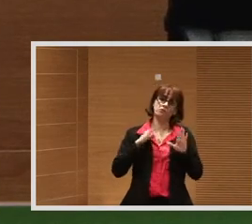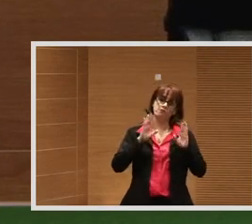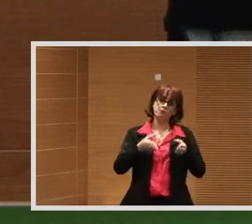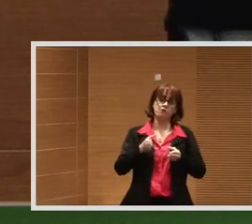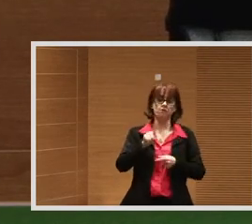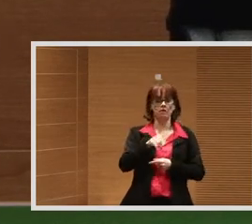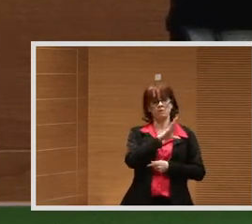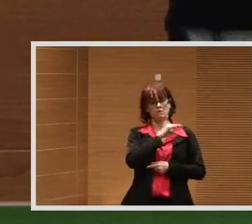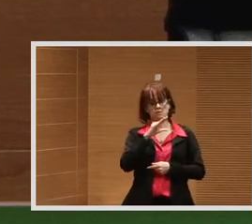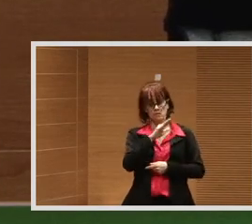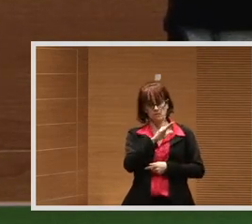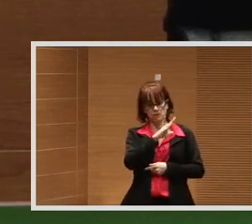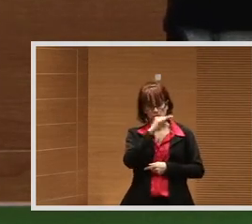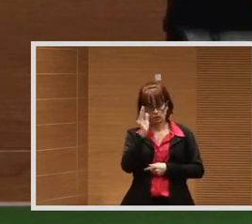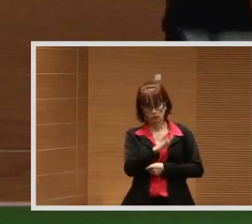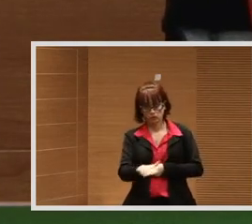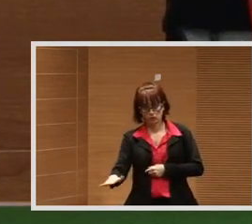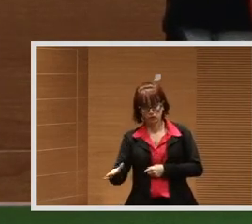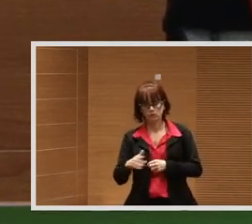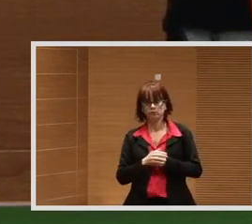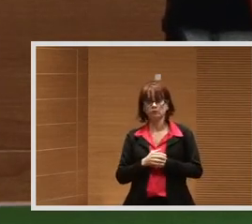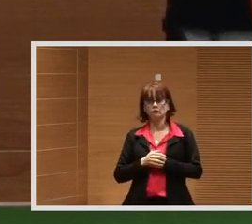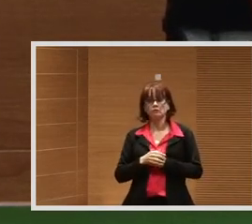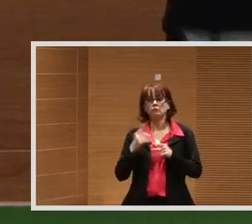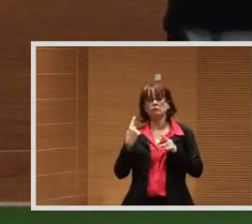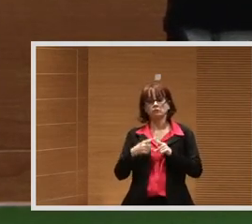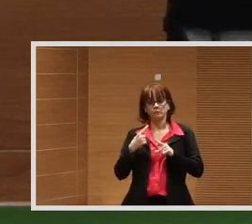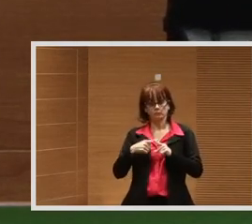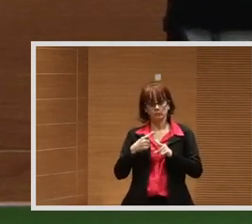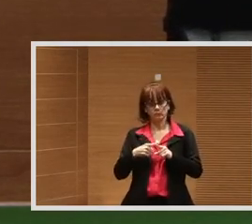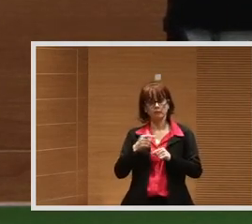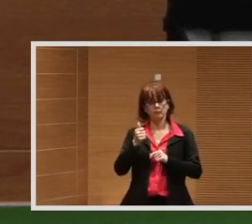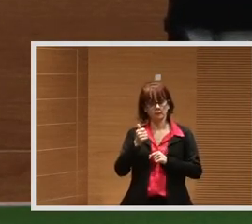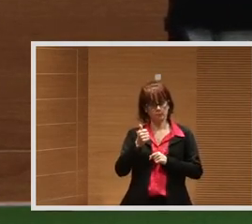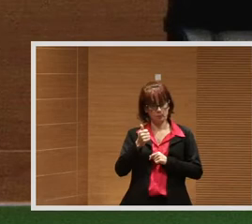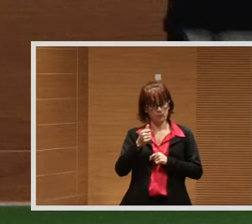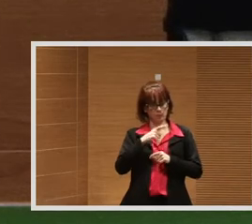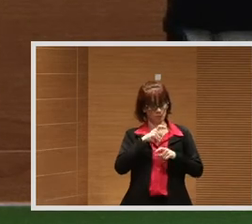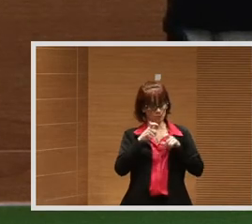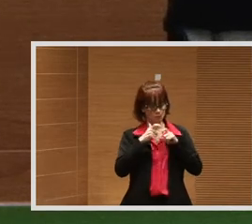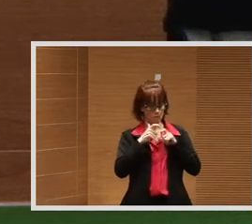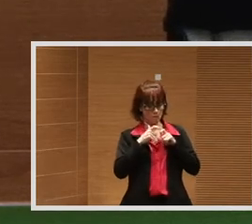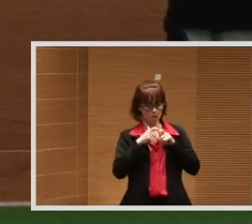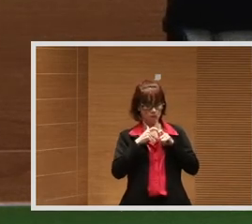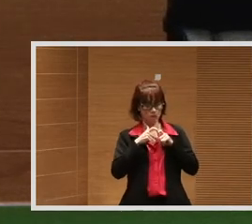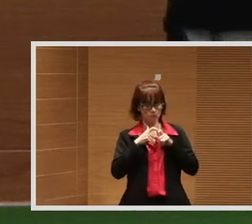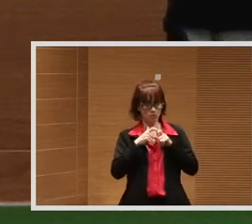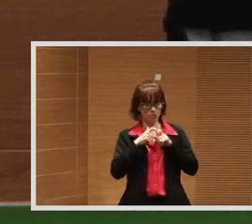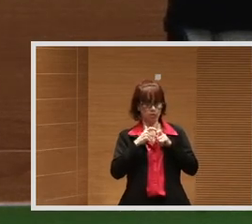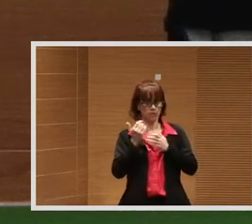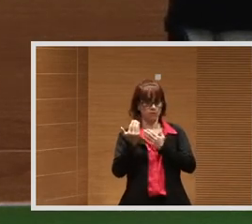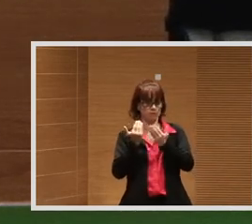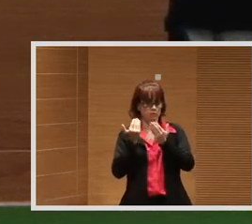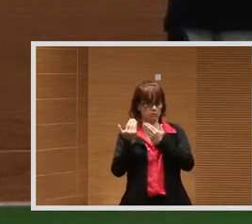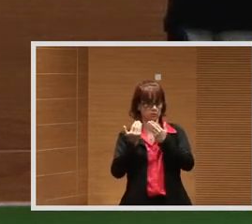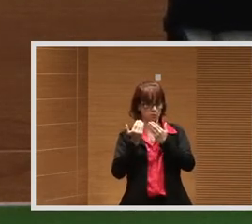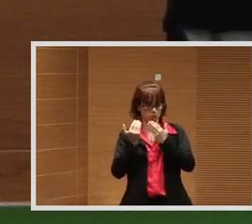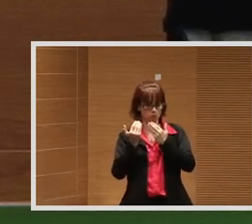adolescentes encaminhados para o atendimento médico e psicológico